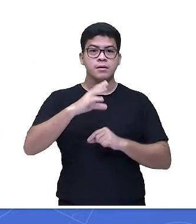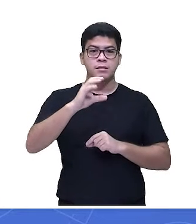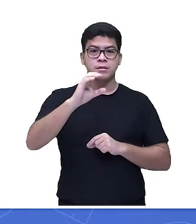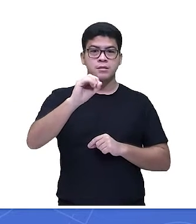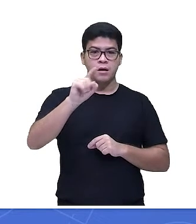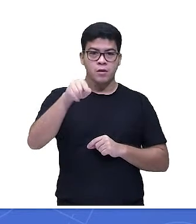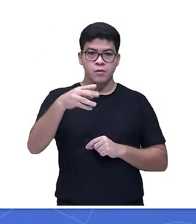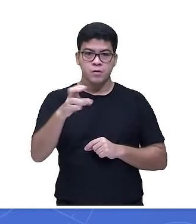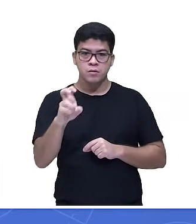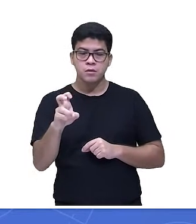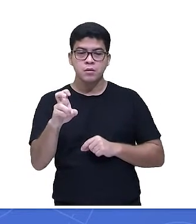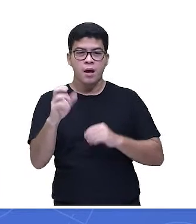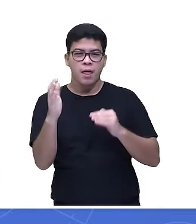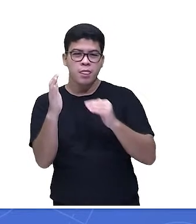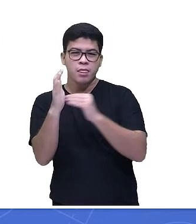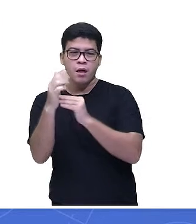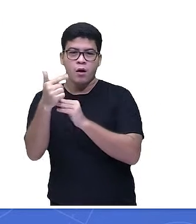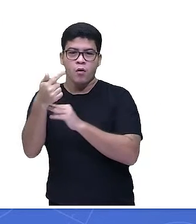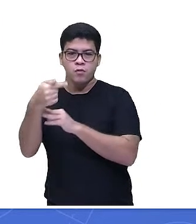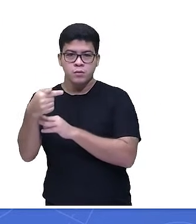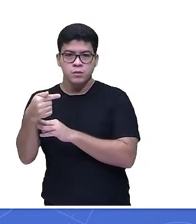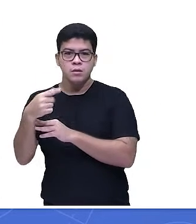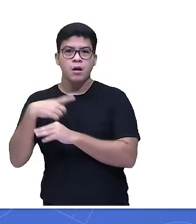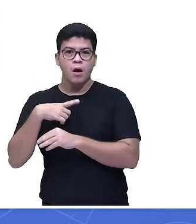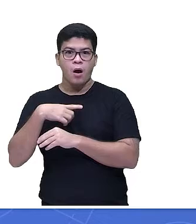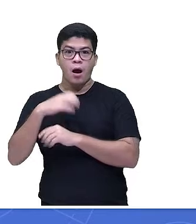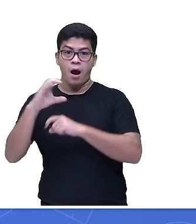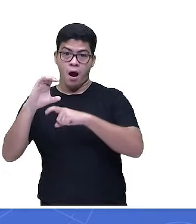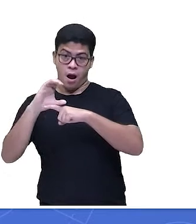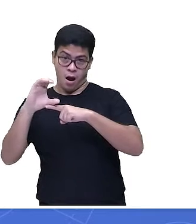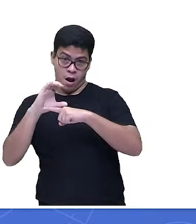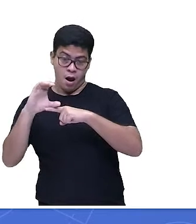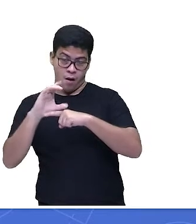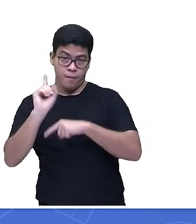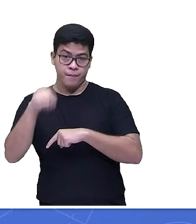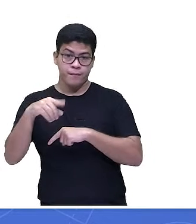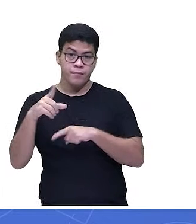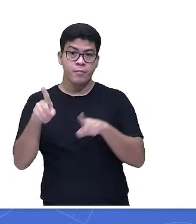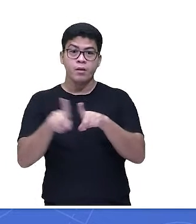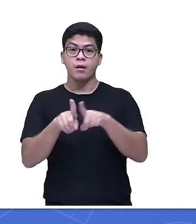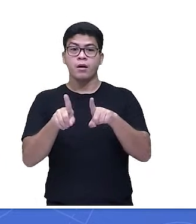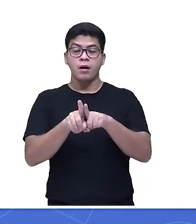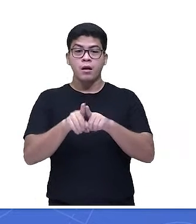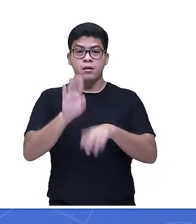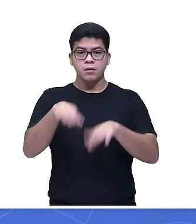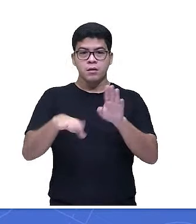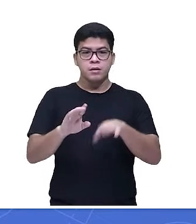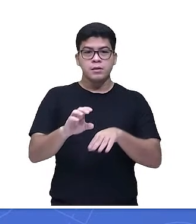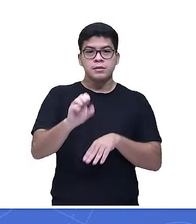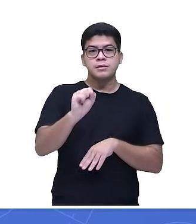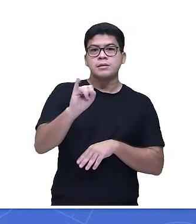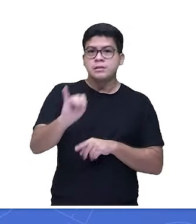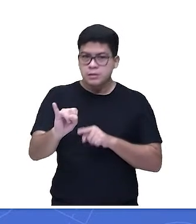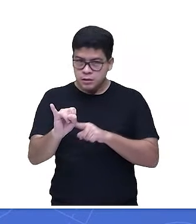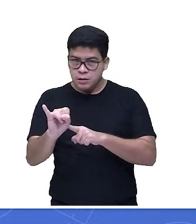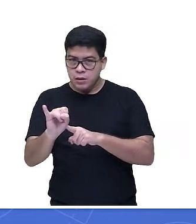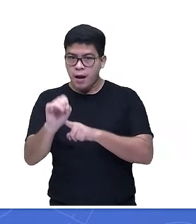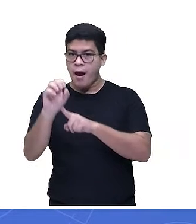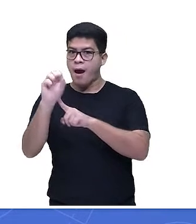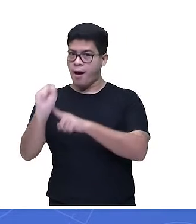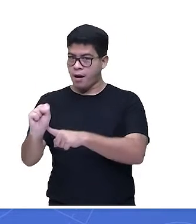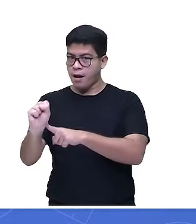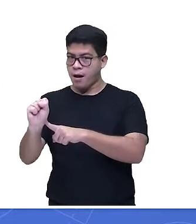0,5 a 1,7 de átomo de carbono e também tem traços de silício,